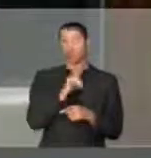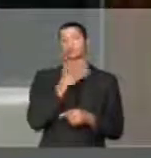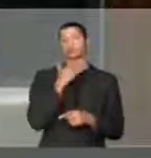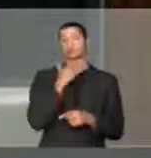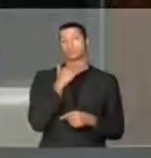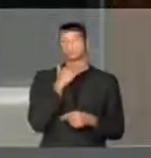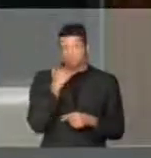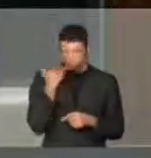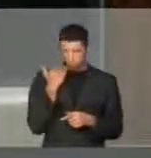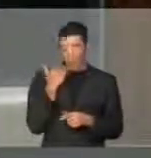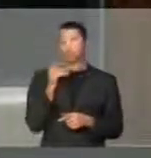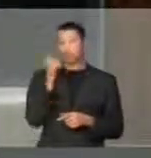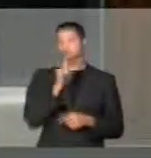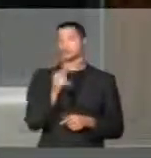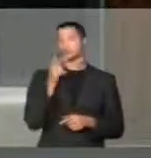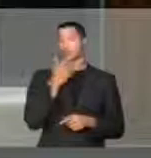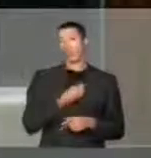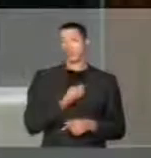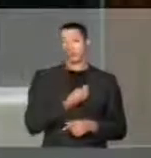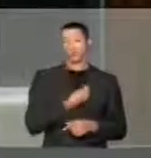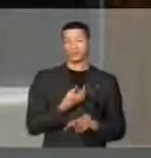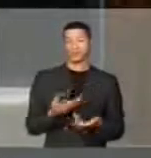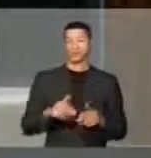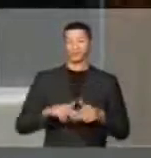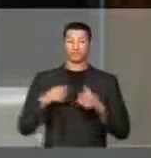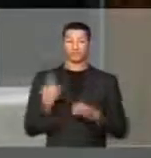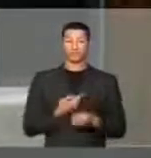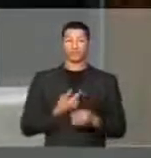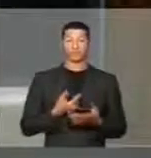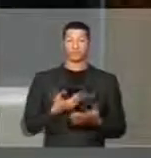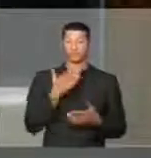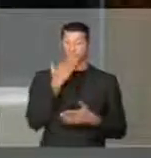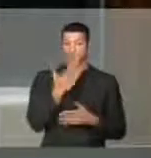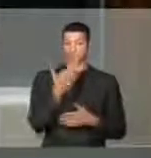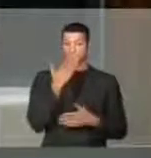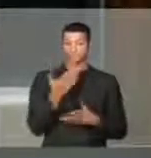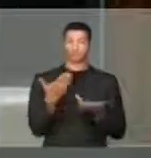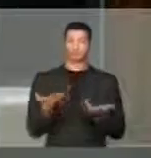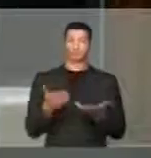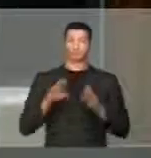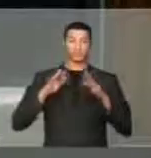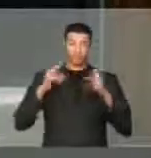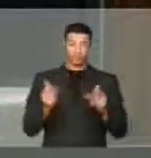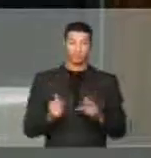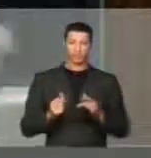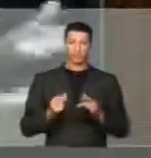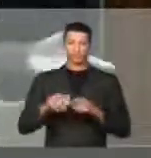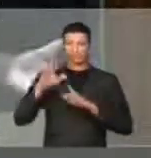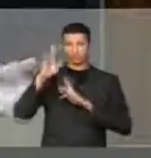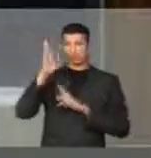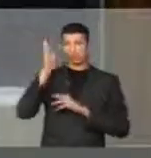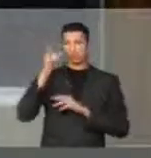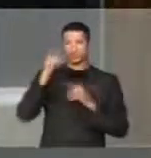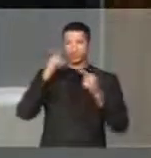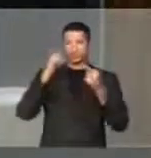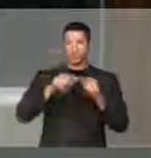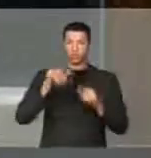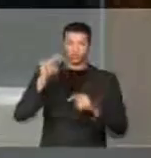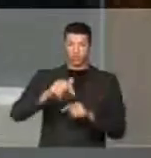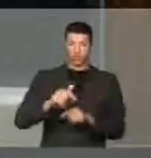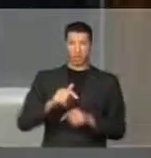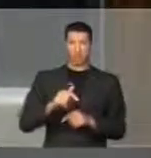escapar em razão do extintor. Aí, senhor presidente, nós pedimos a todos os líderes, já concordaram